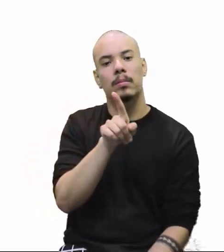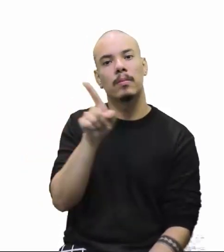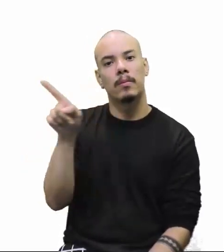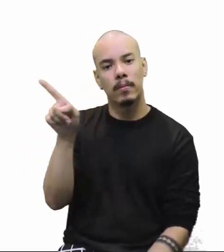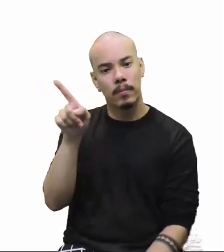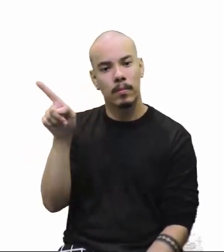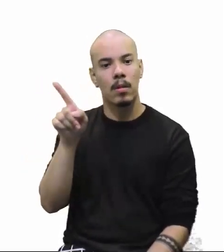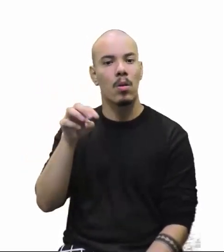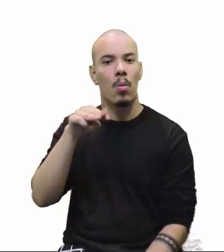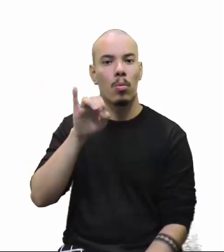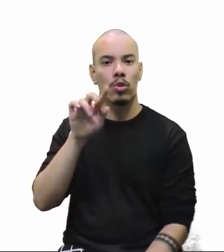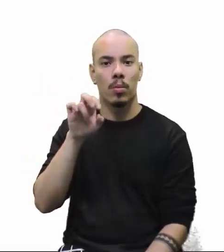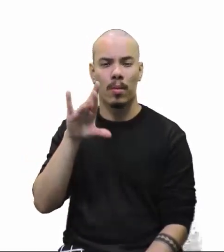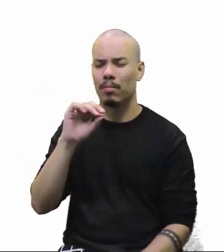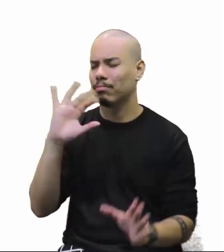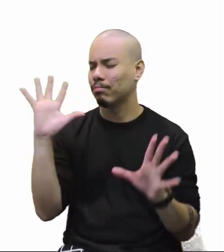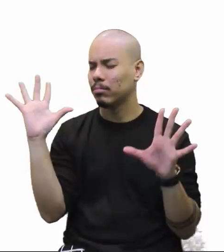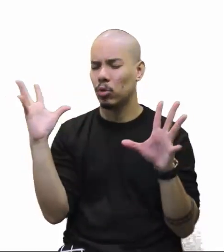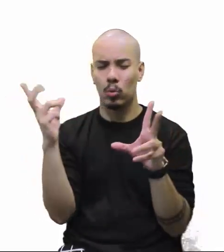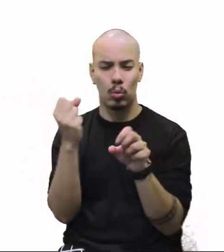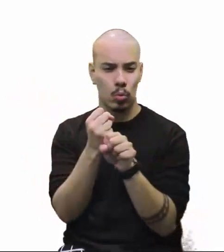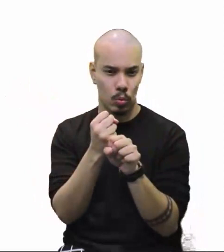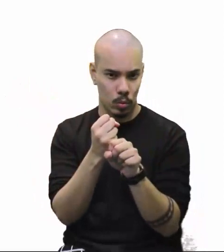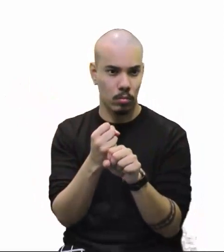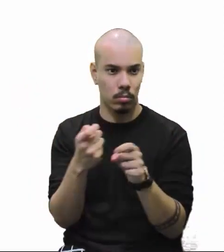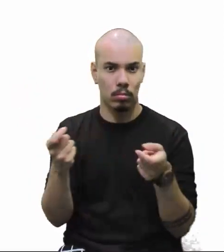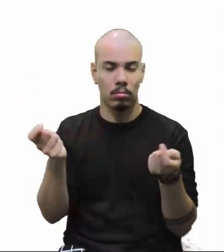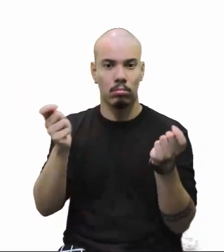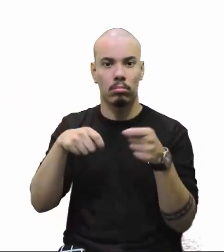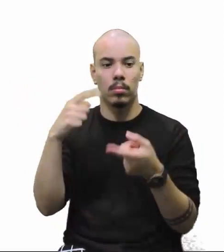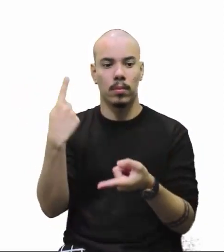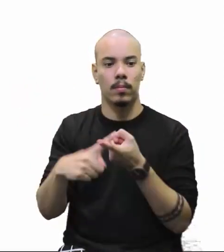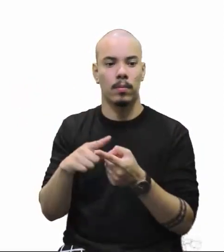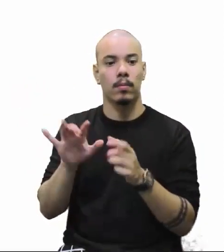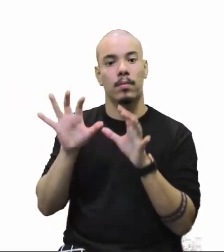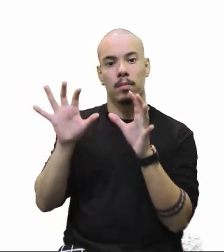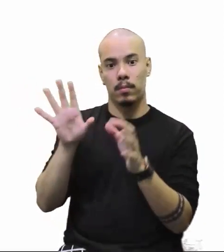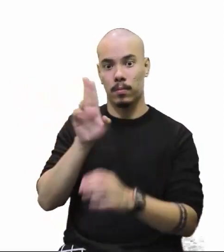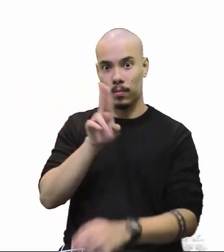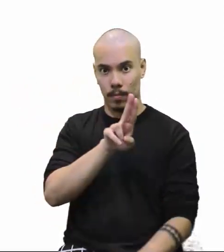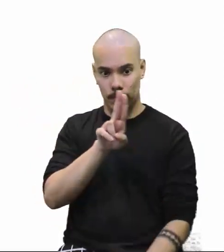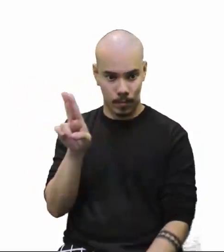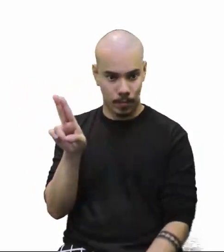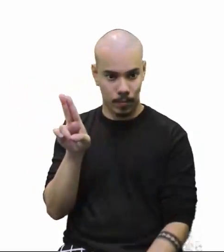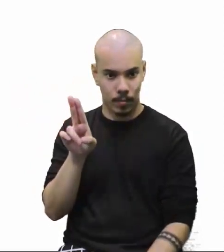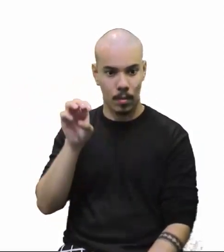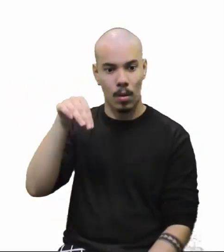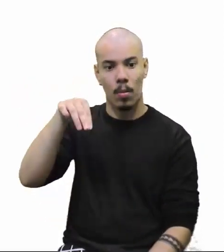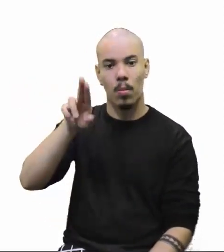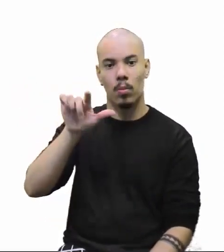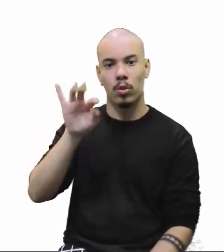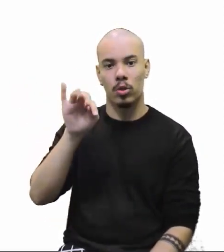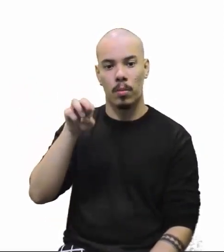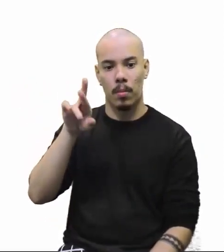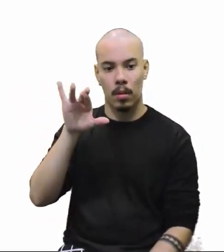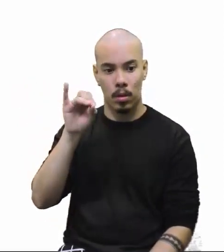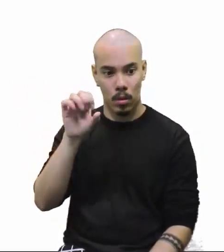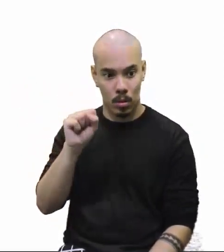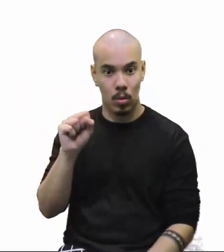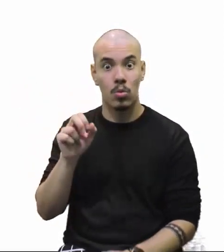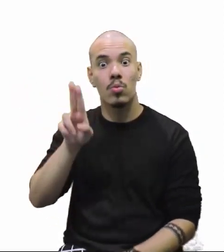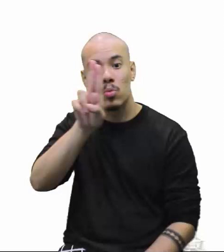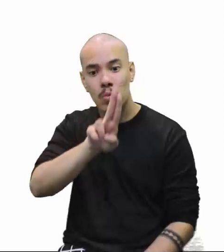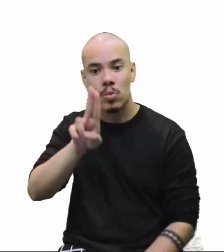medir todos, né? Os multímetros com galvanômetro são chamados de multímetros. Analógico,